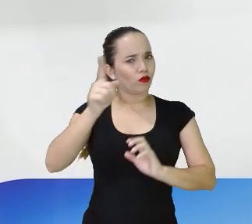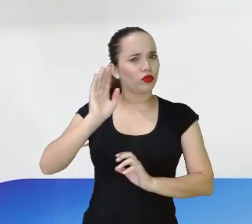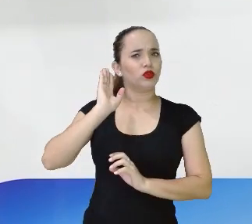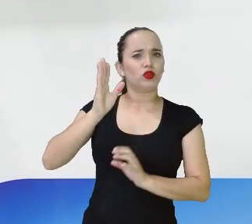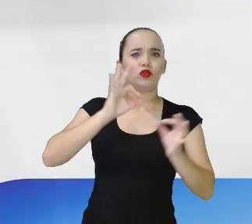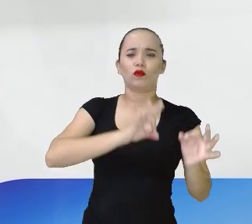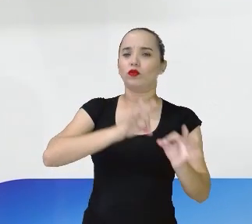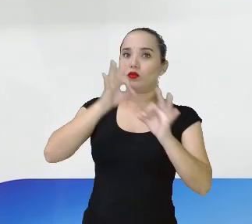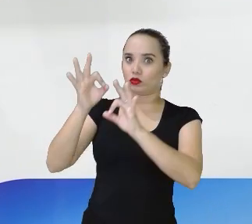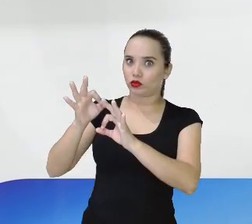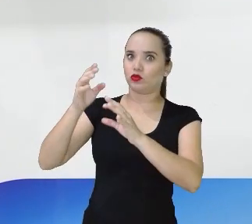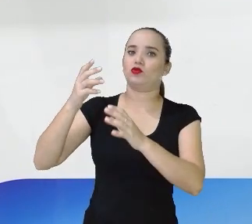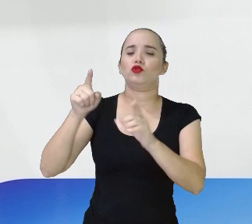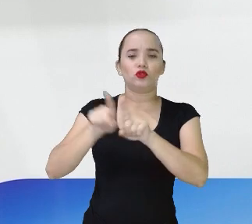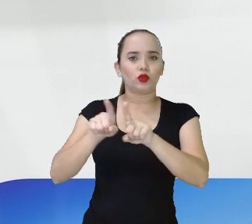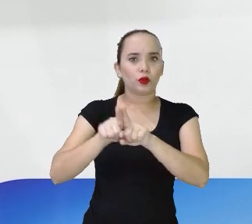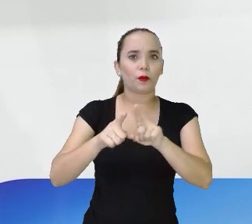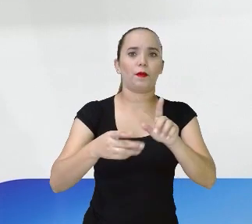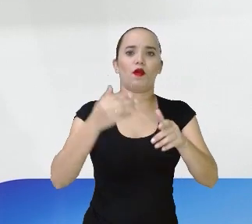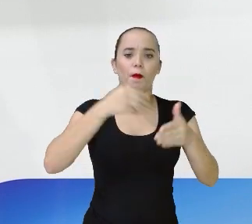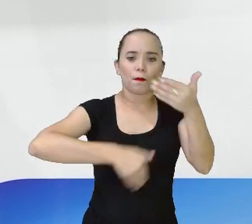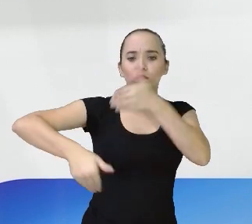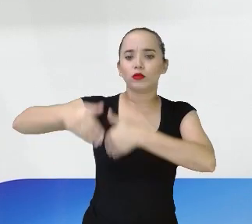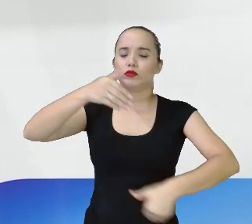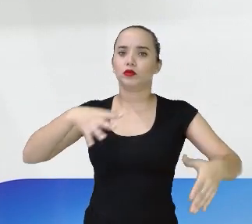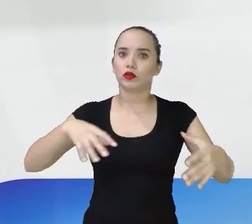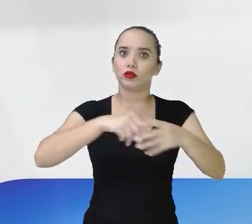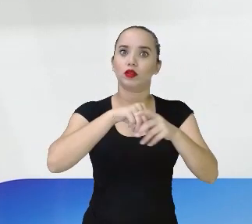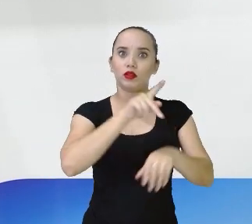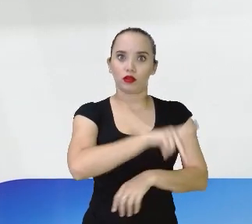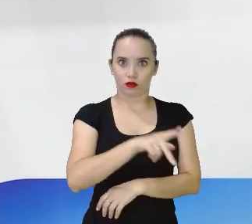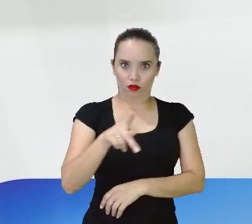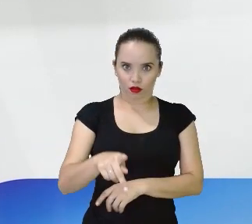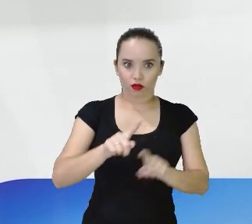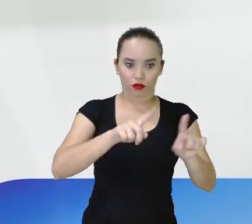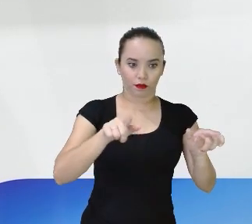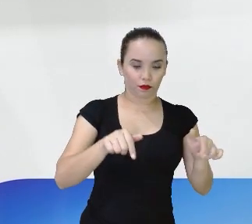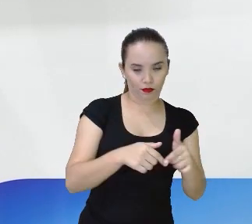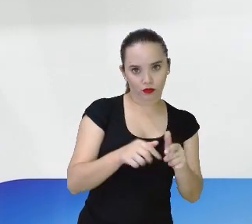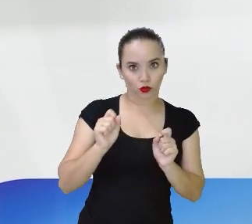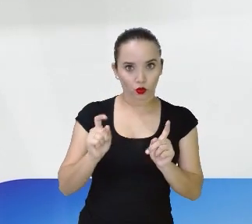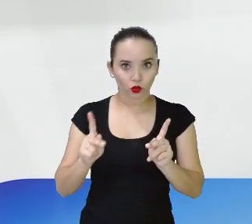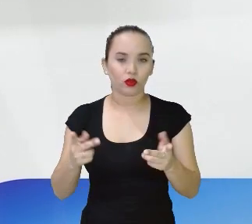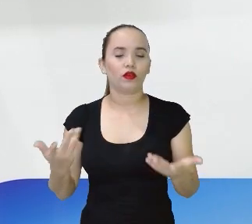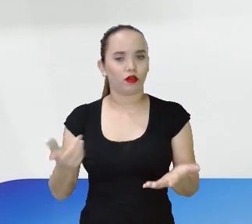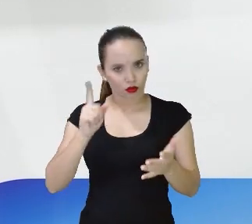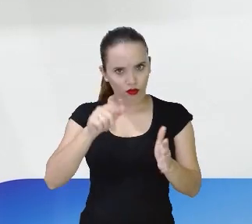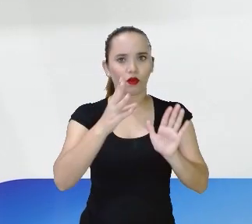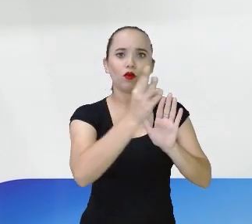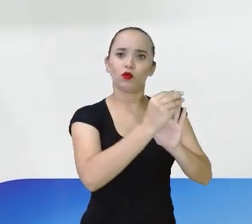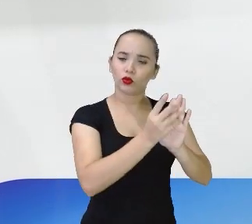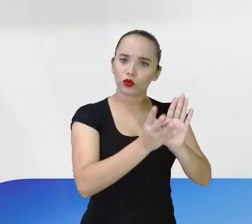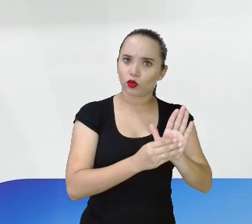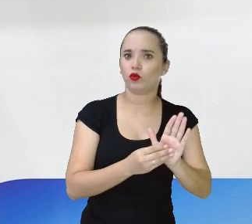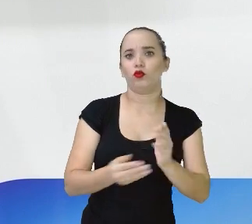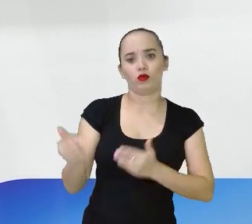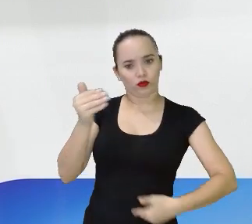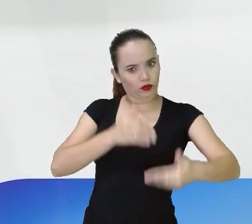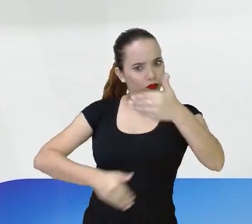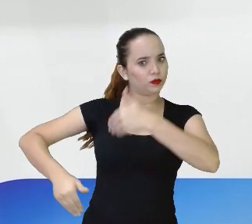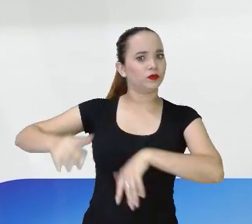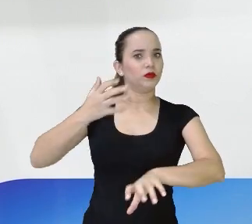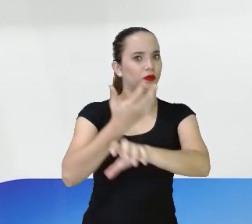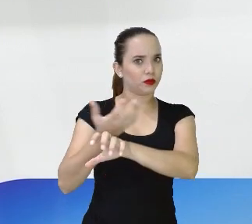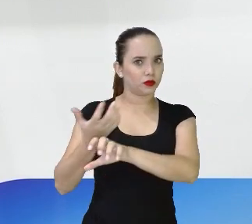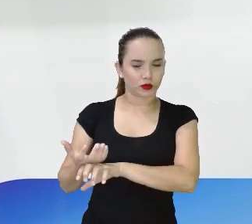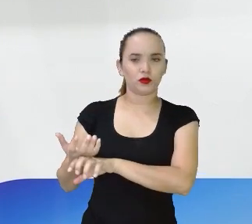viu, presencial. A professora vai tratar desse conteúdo também, que é o conteúdo que faz parte da disciplina de